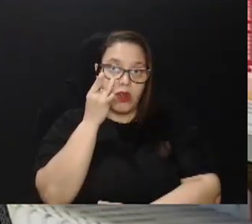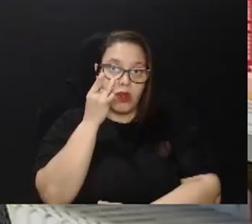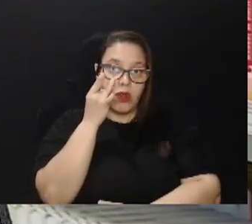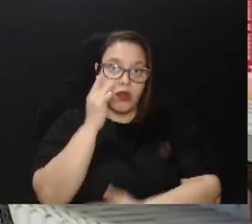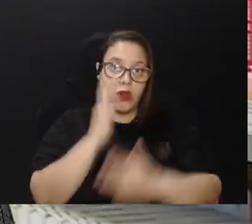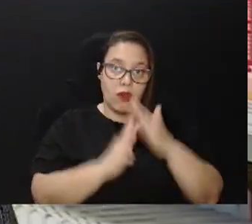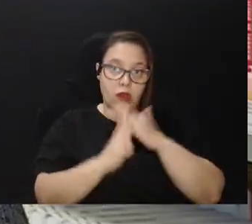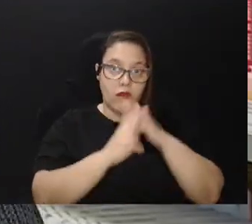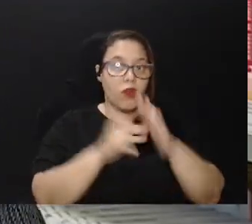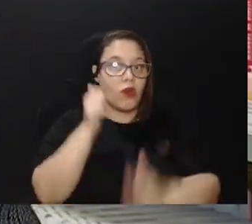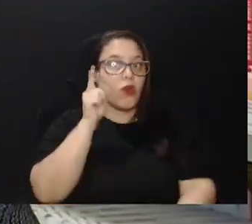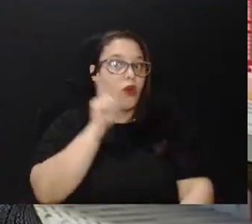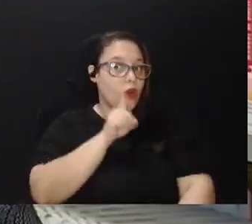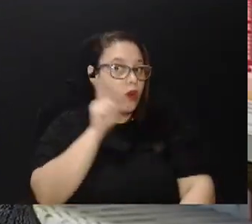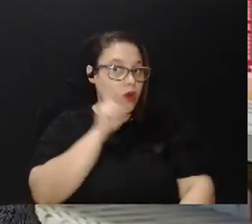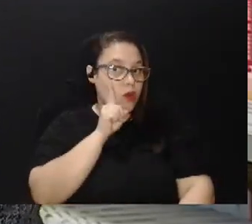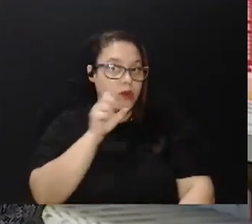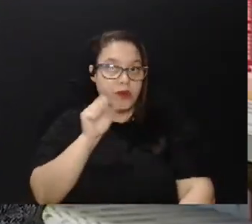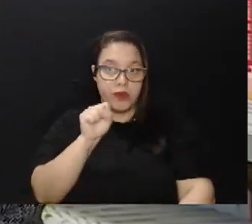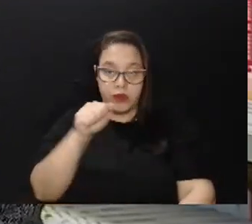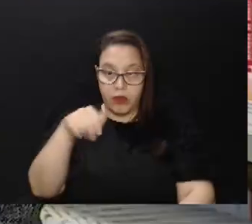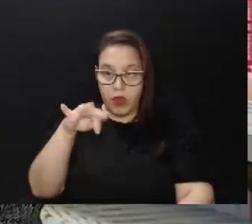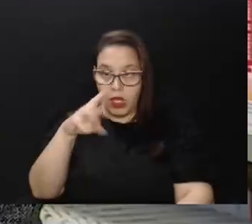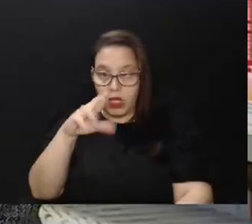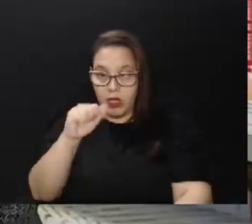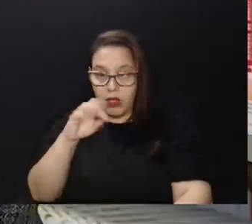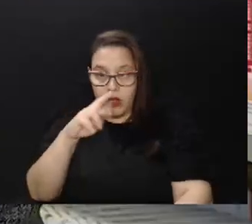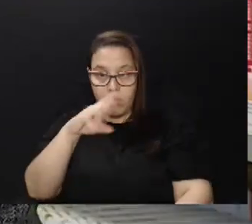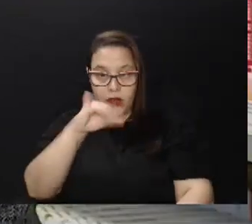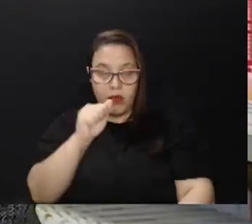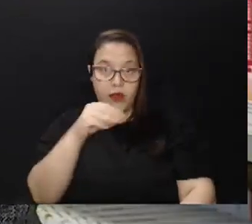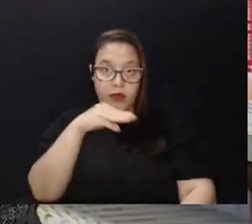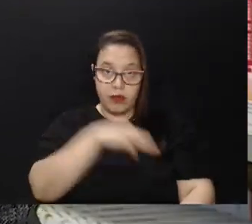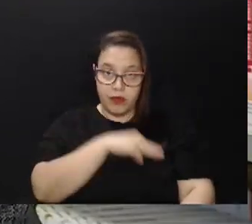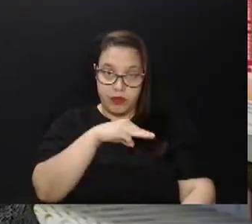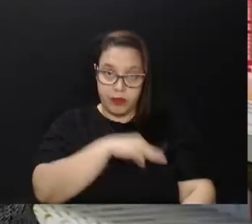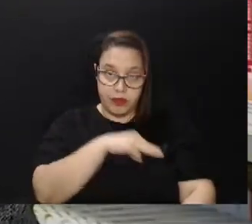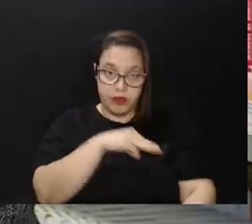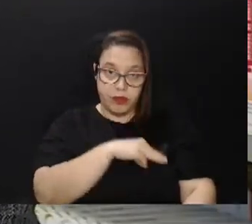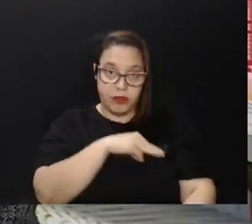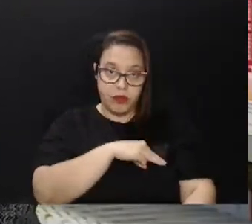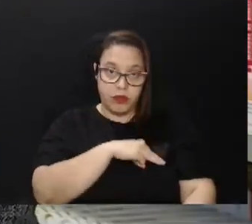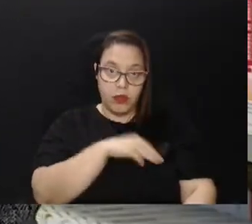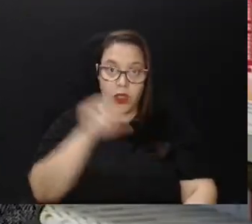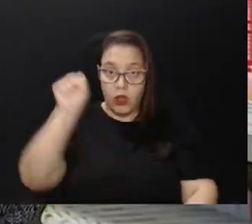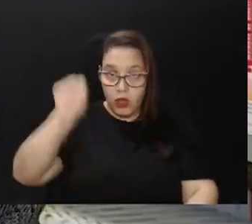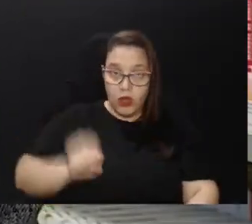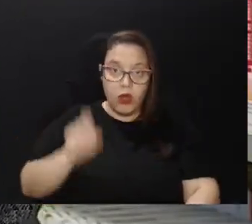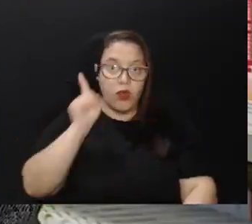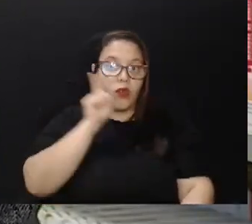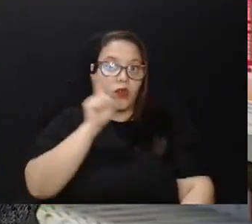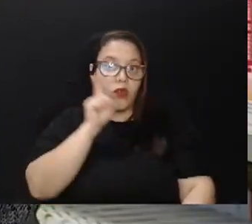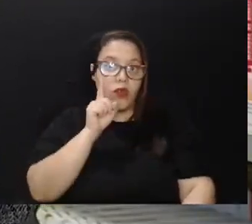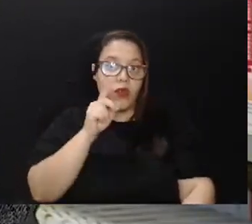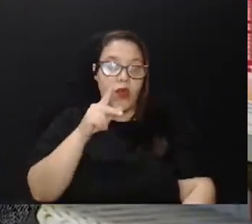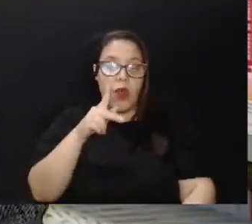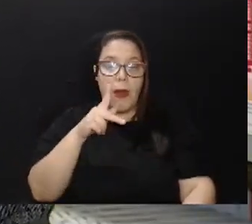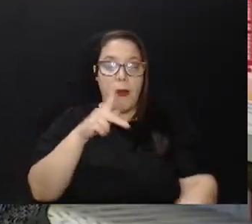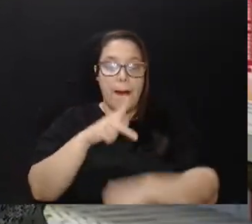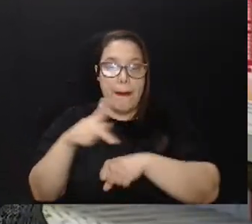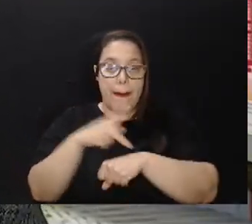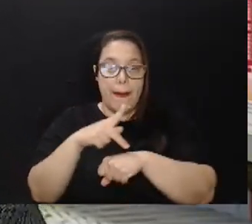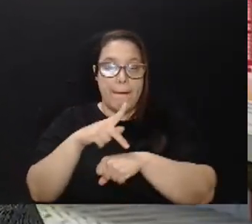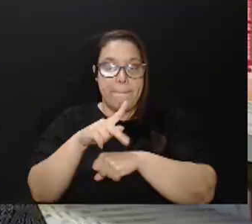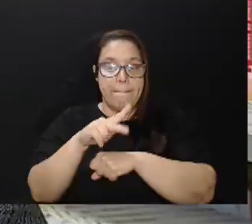em Santa Bárbara do Oeste faz com que a missão do Sul, missão presbiteriana, envie para cá 2 missionários